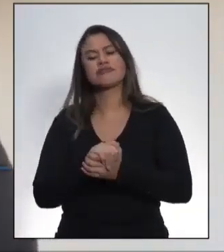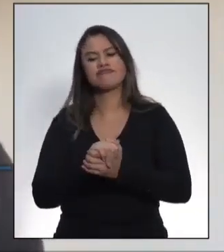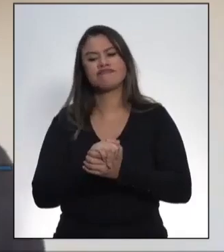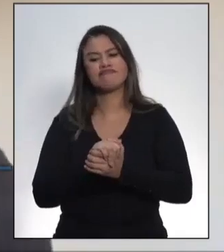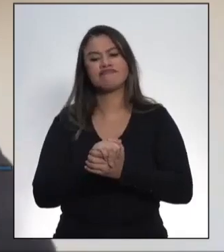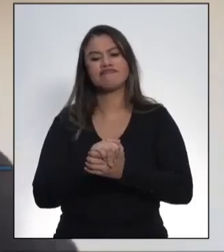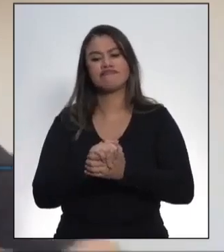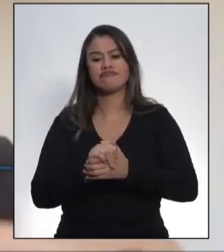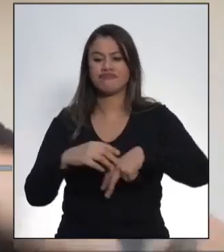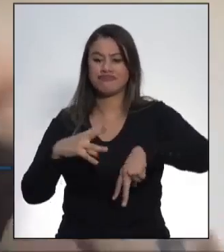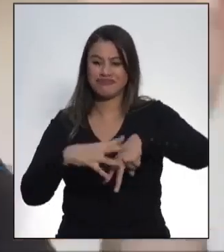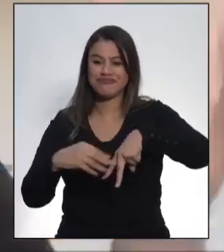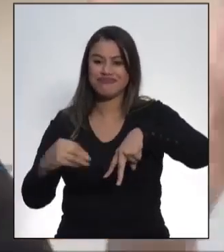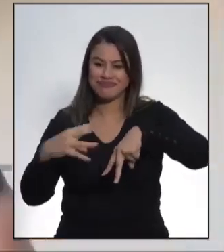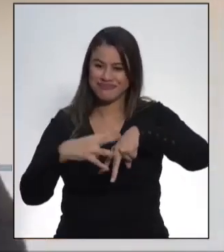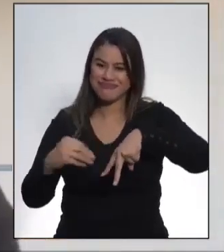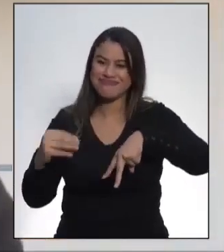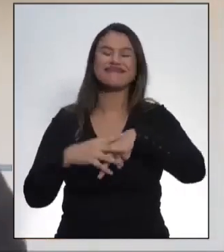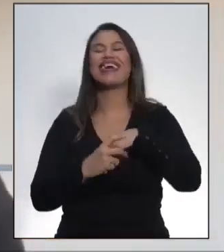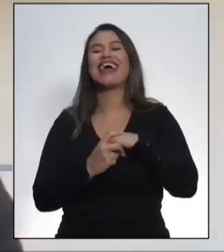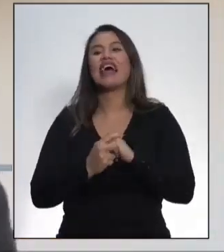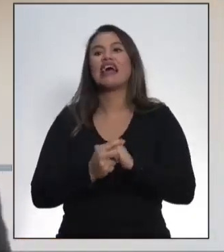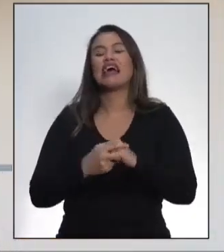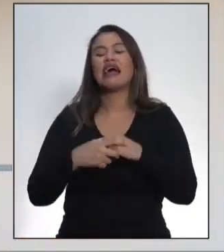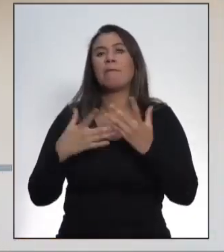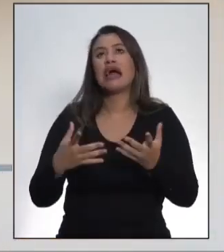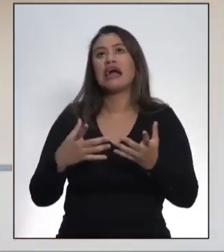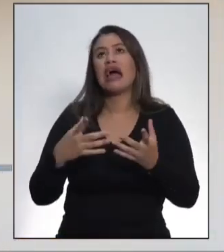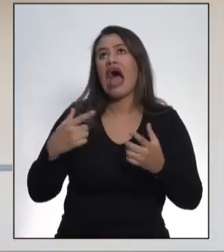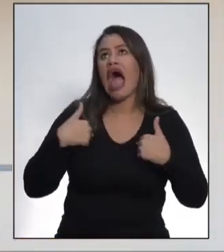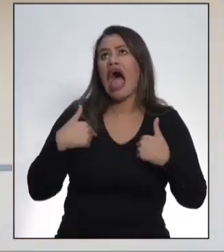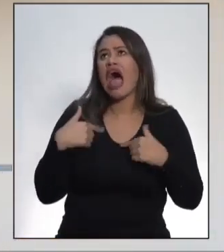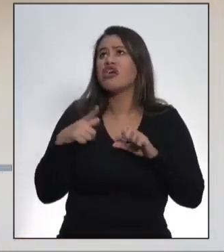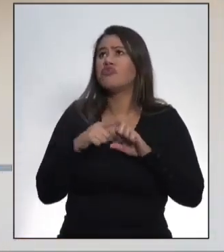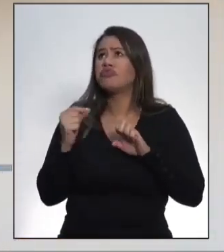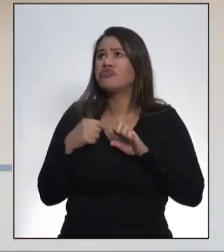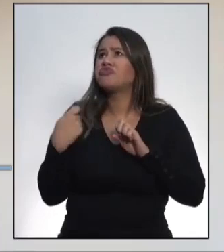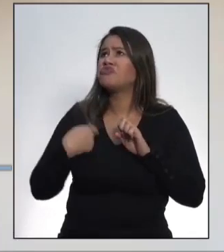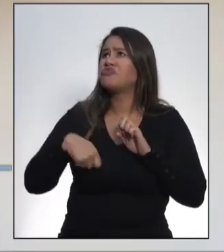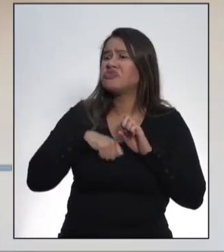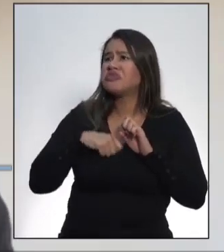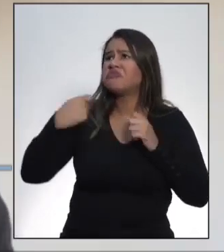uma ideia que é totalmente nova. Existe, por exemplo, um